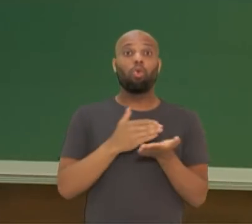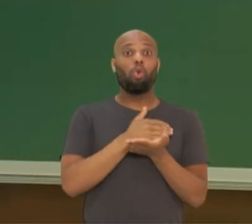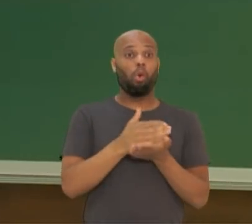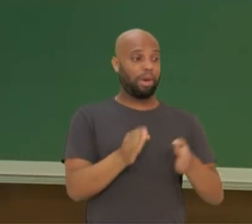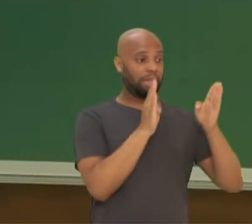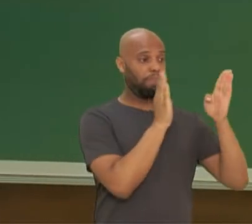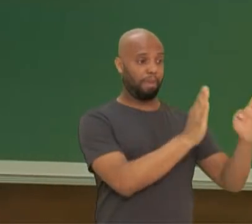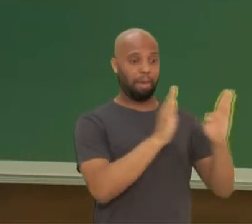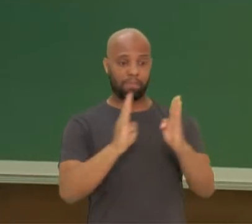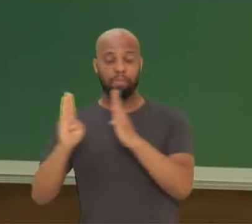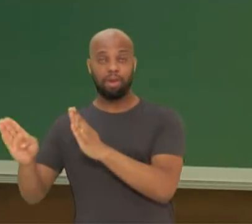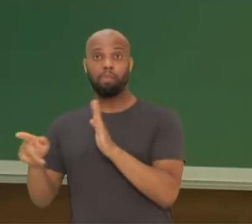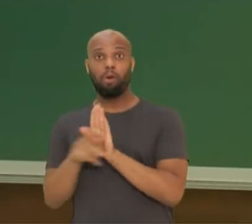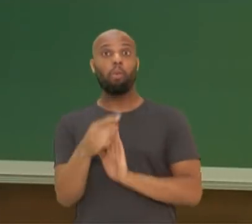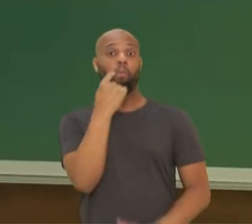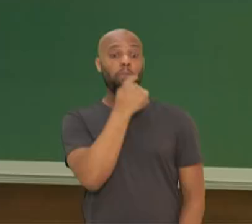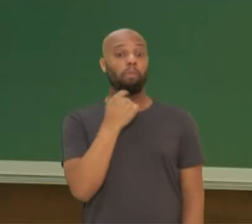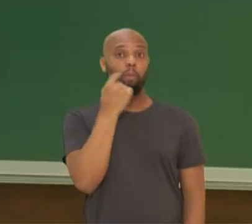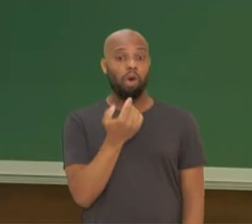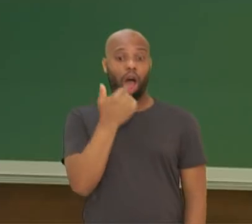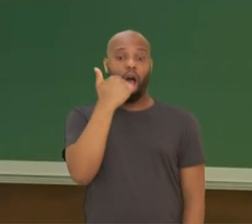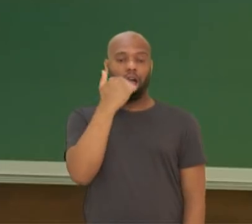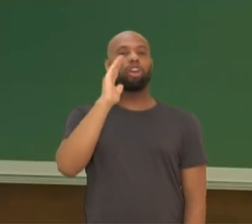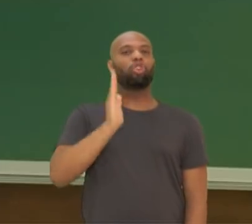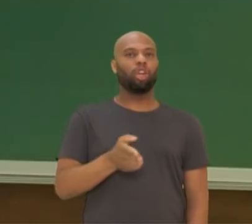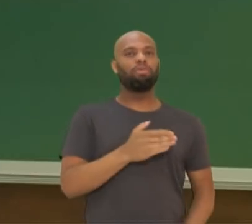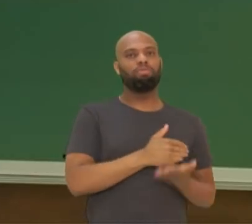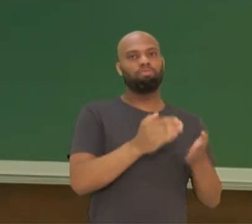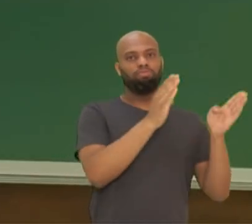começa aí, quando o alimento entra na nossa boca.